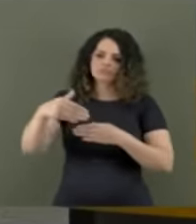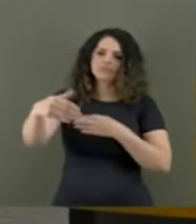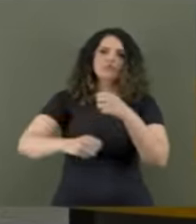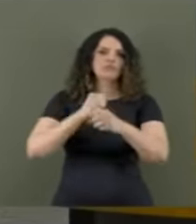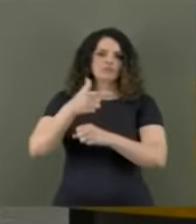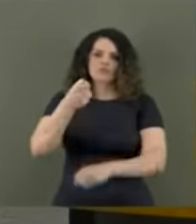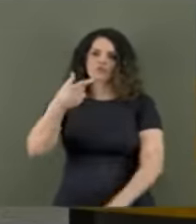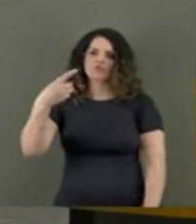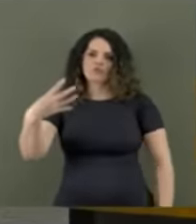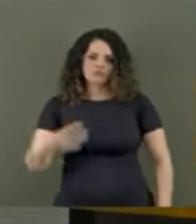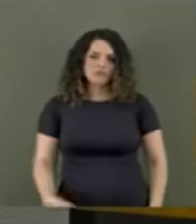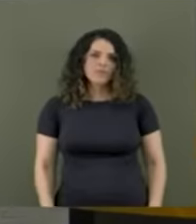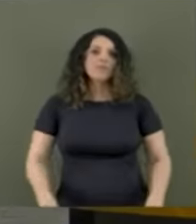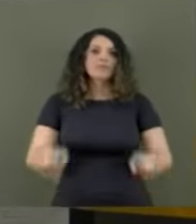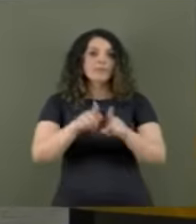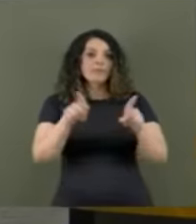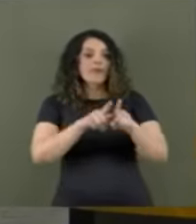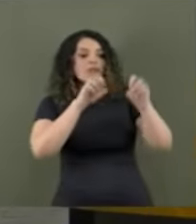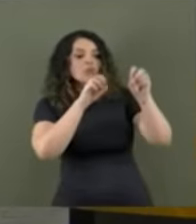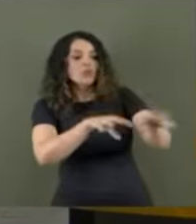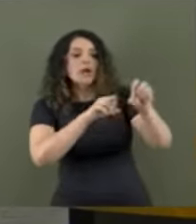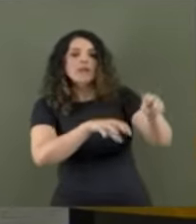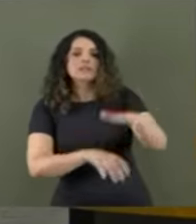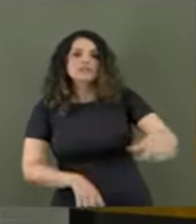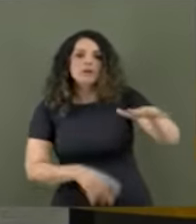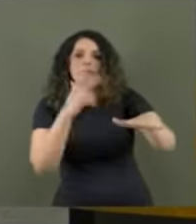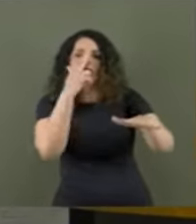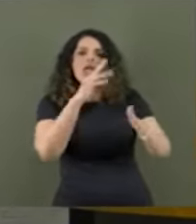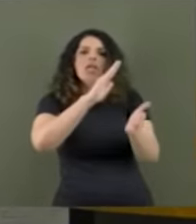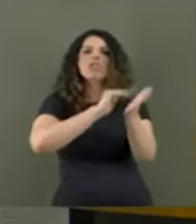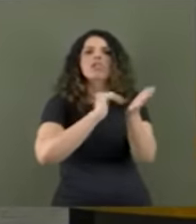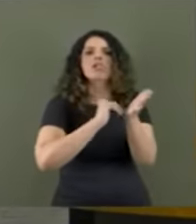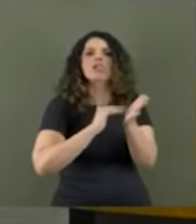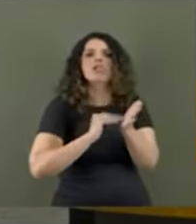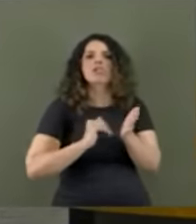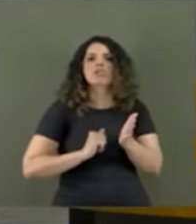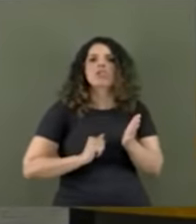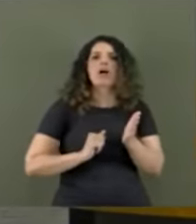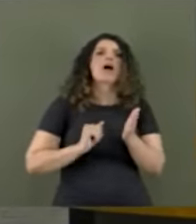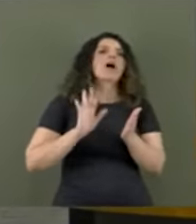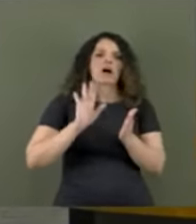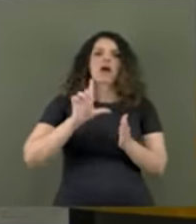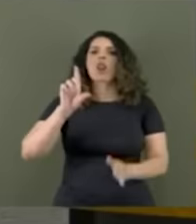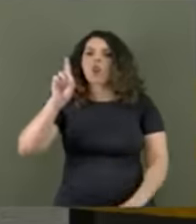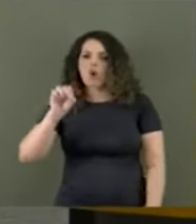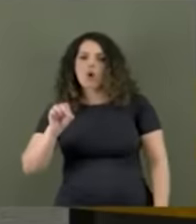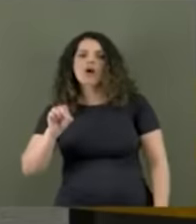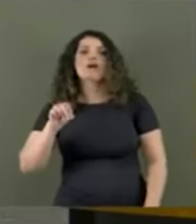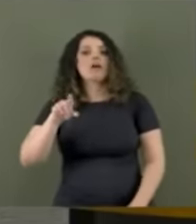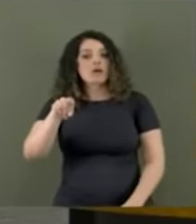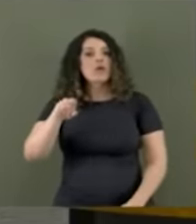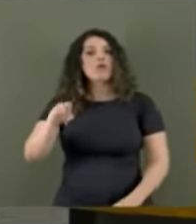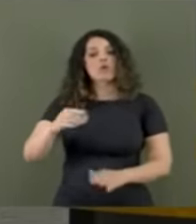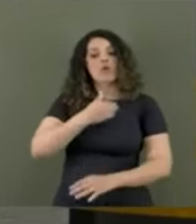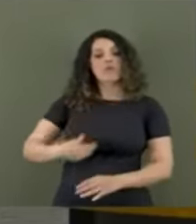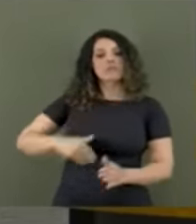vem além disso a educação também tá sendo golpeada na votação do orçamento da Loa em que o governo corta